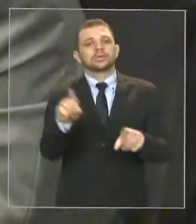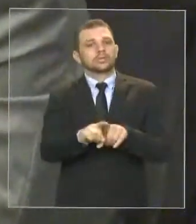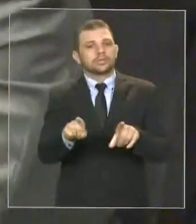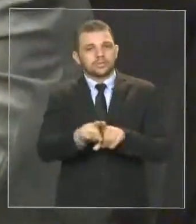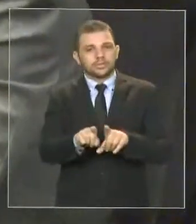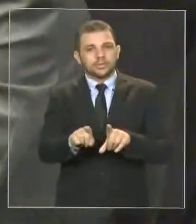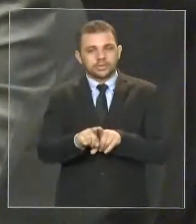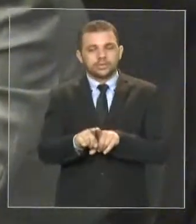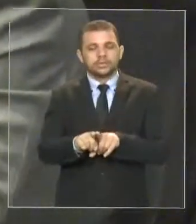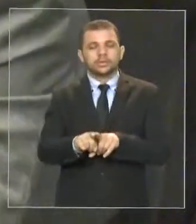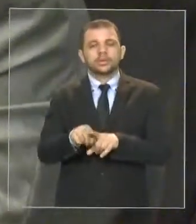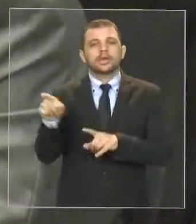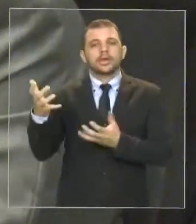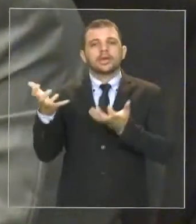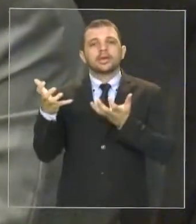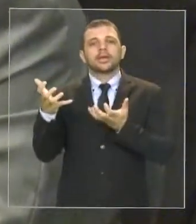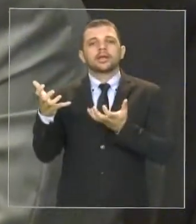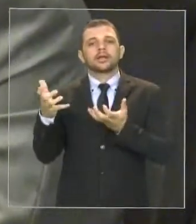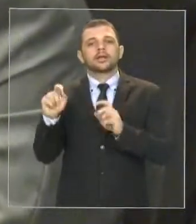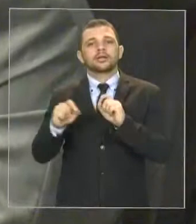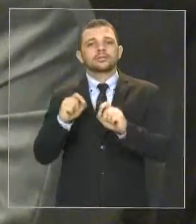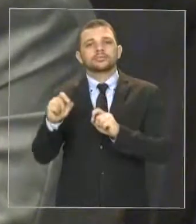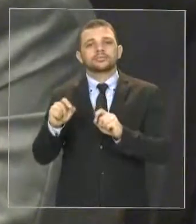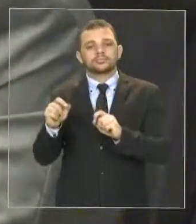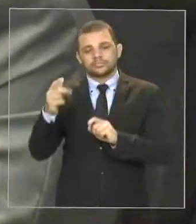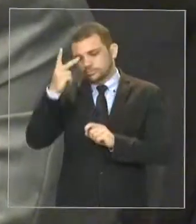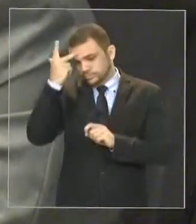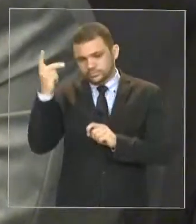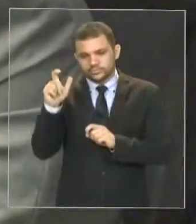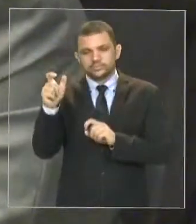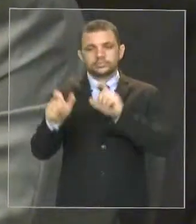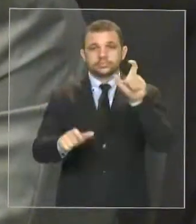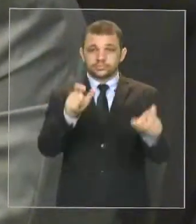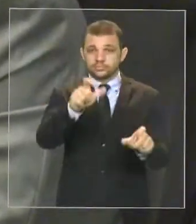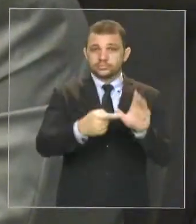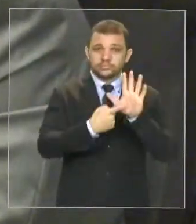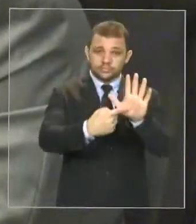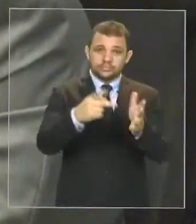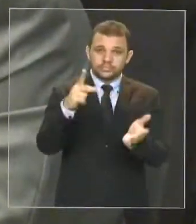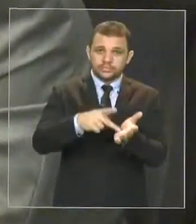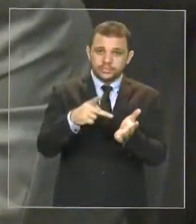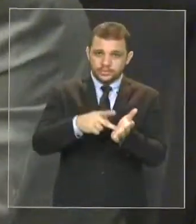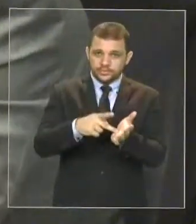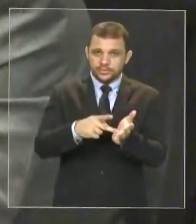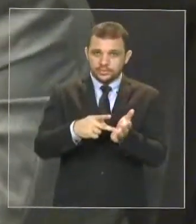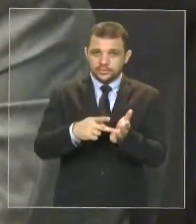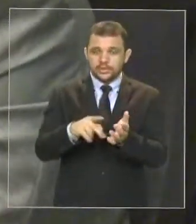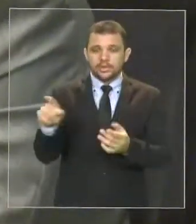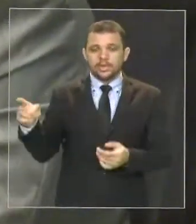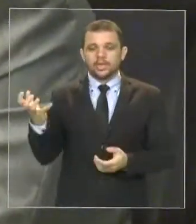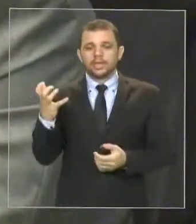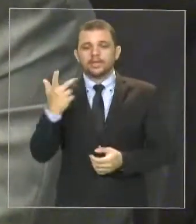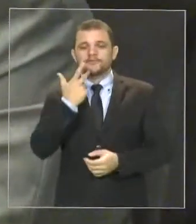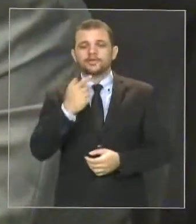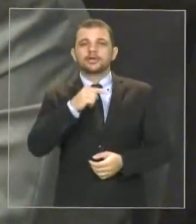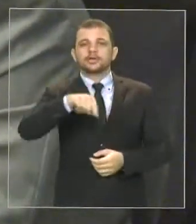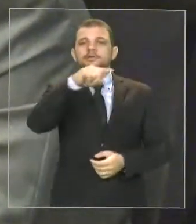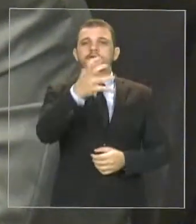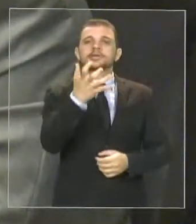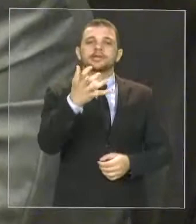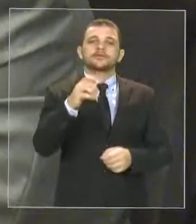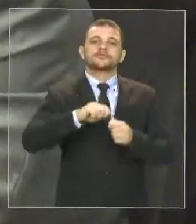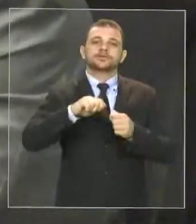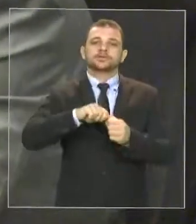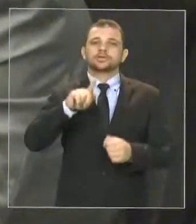comunista, querendo descaracterizar as pessoas que estão mostrando a realidade. E não tem como, deputado Wellington.